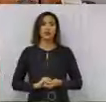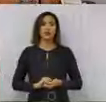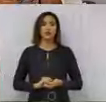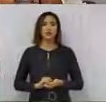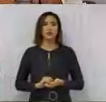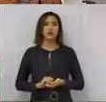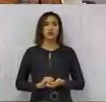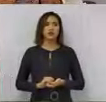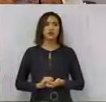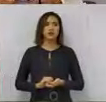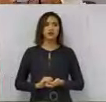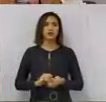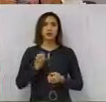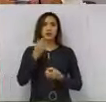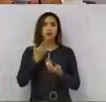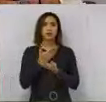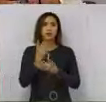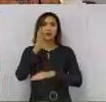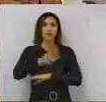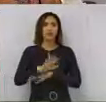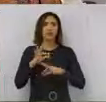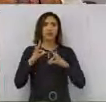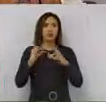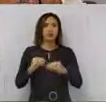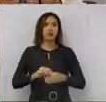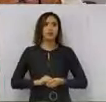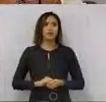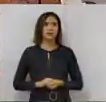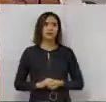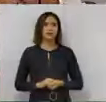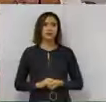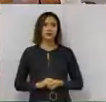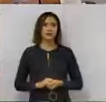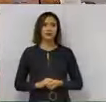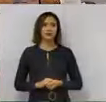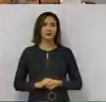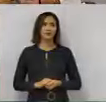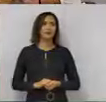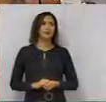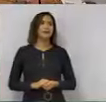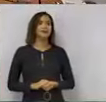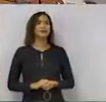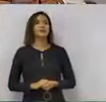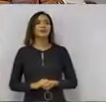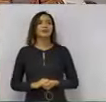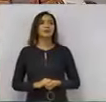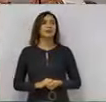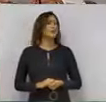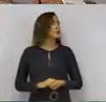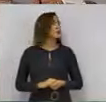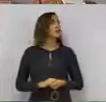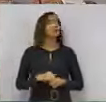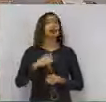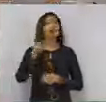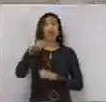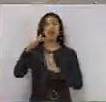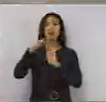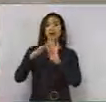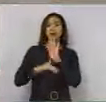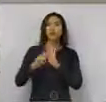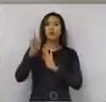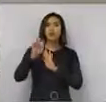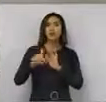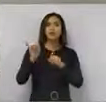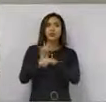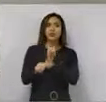Boa tarde a todos. Vou falar um pouco sobre o programa, né? O que é o Prodesan? O Prodesan é um programa